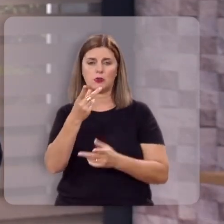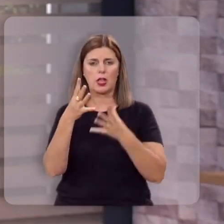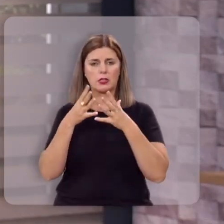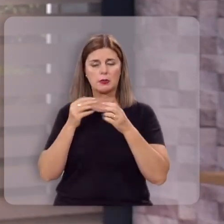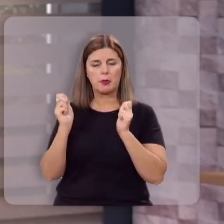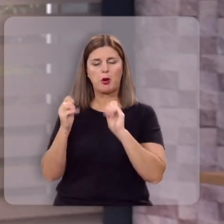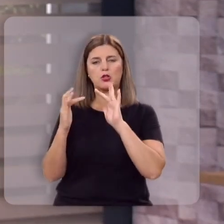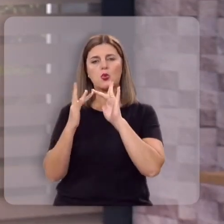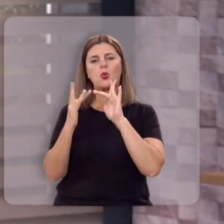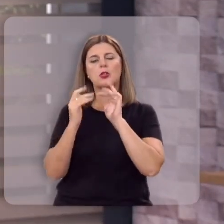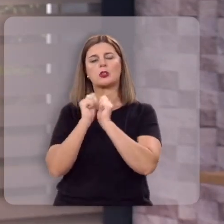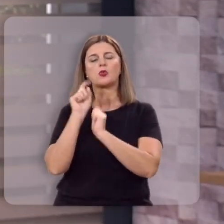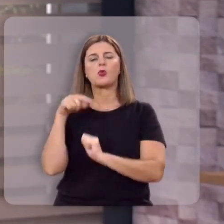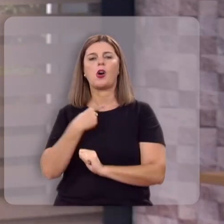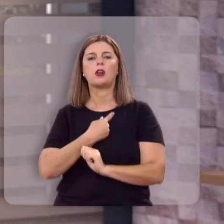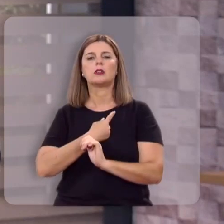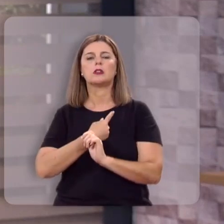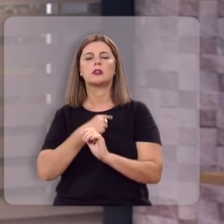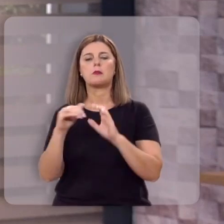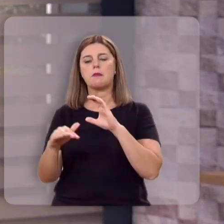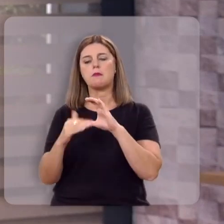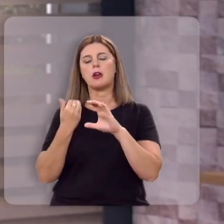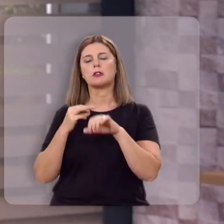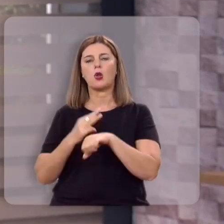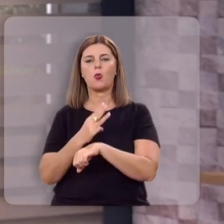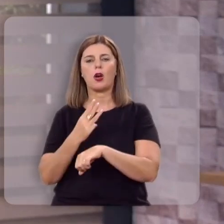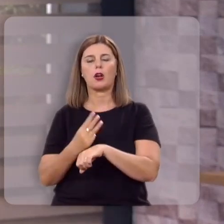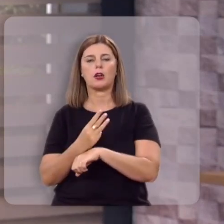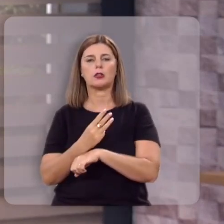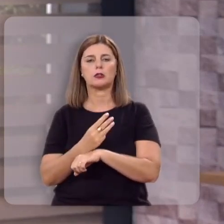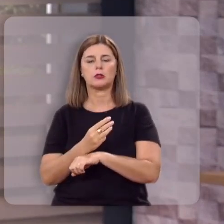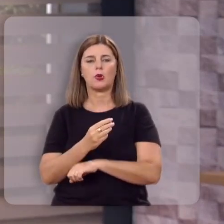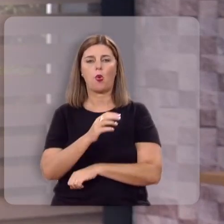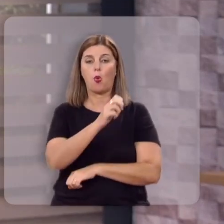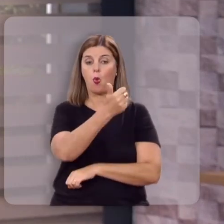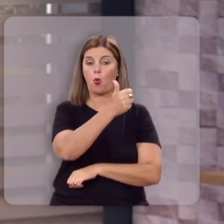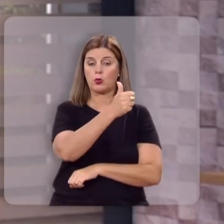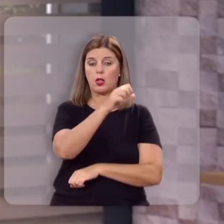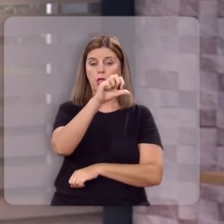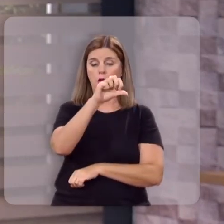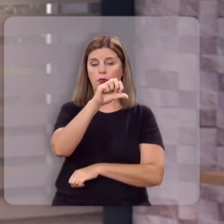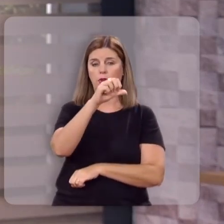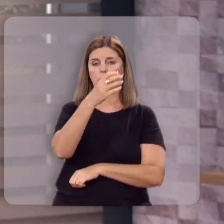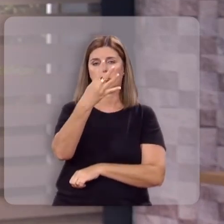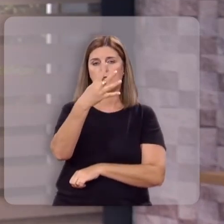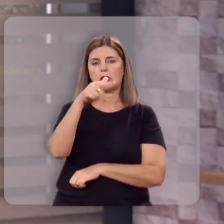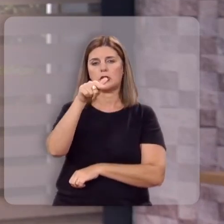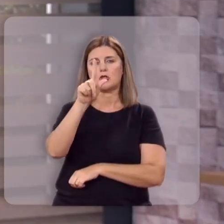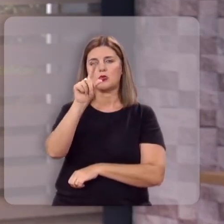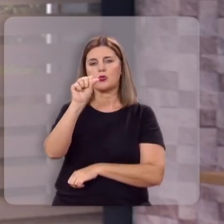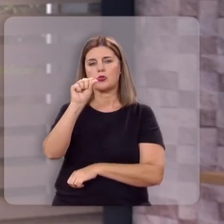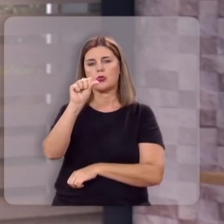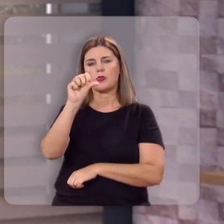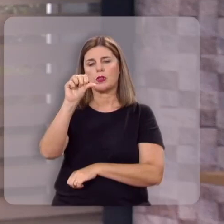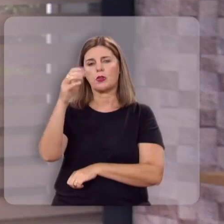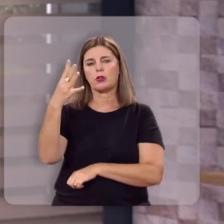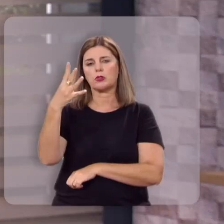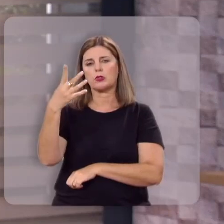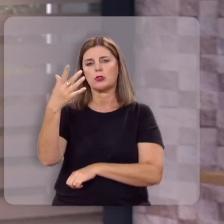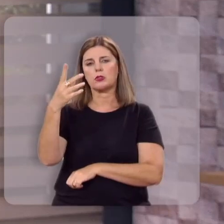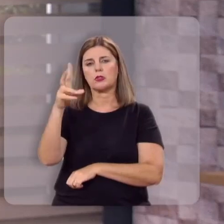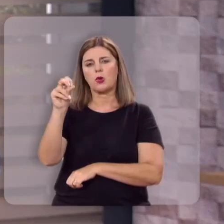recebê-lo, basta entrar em contato conosco enviando um WhatsApp para o código de área 11 947